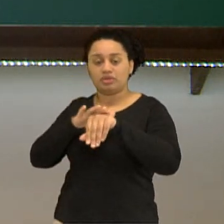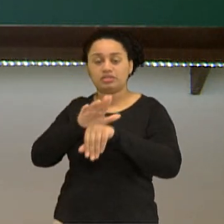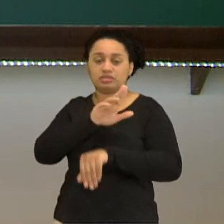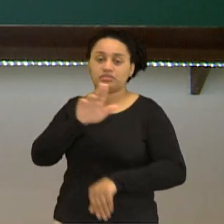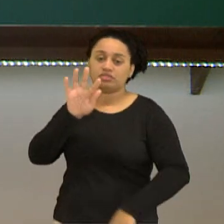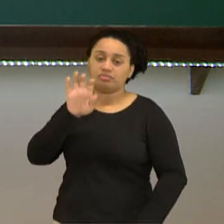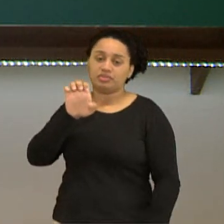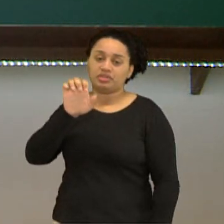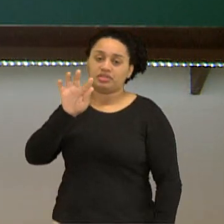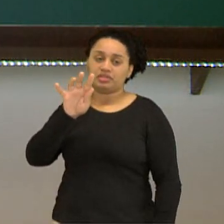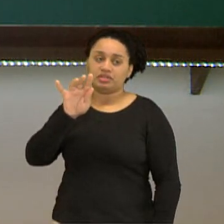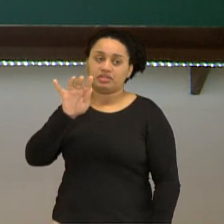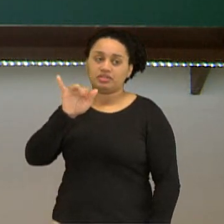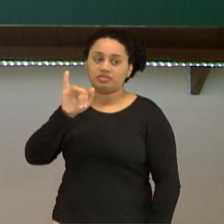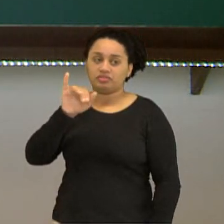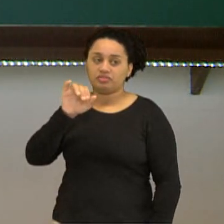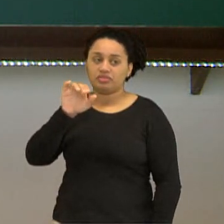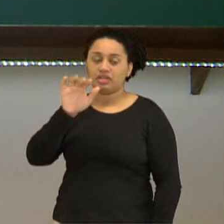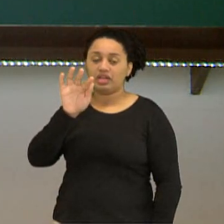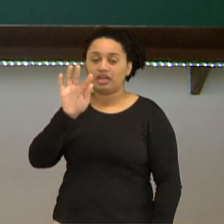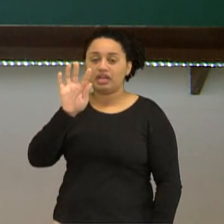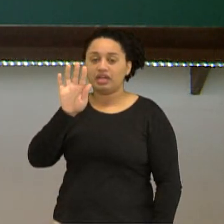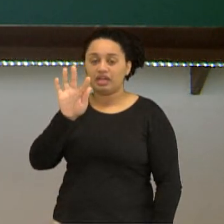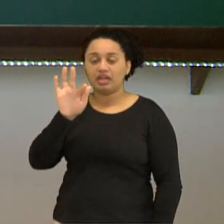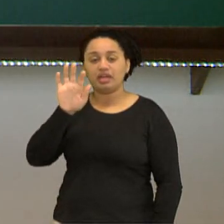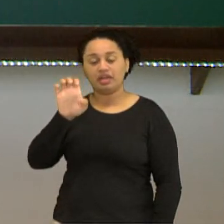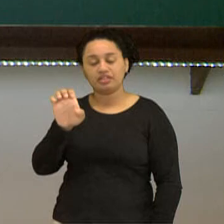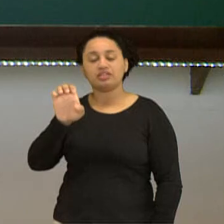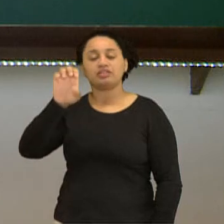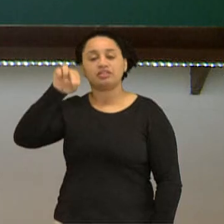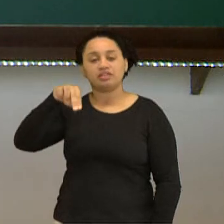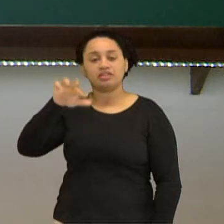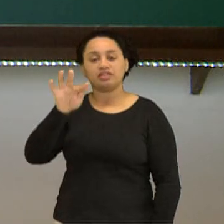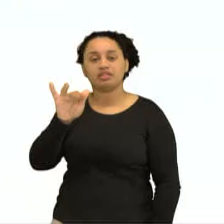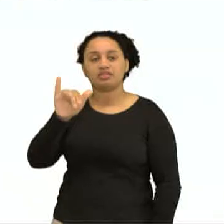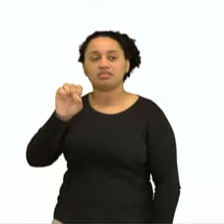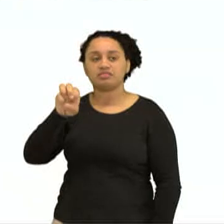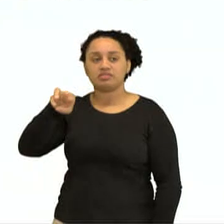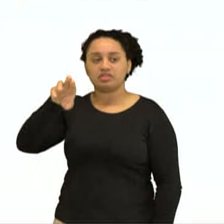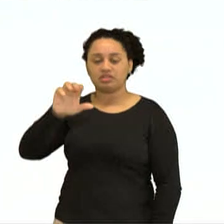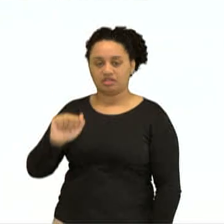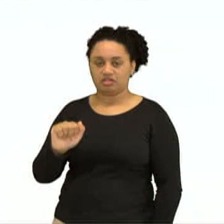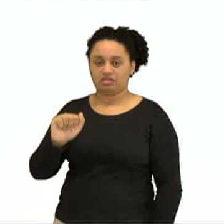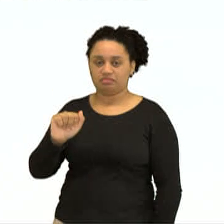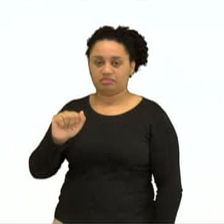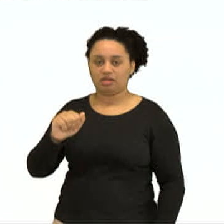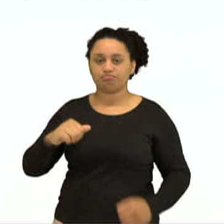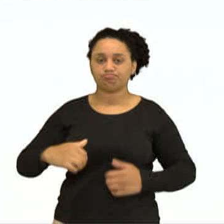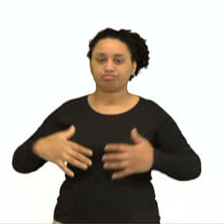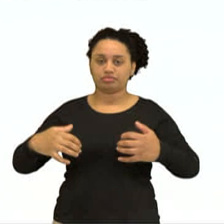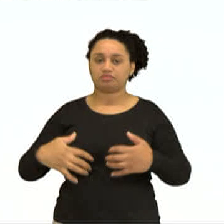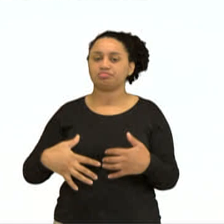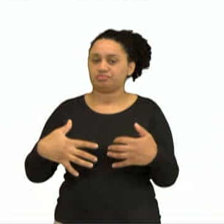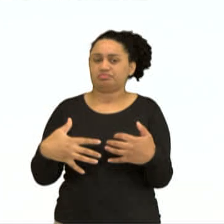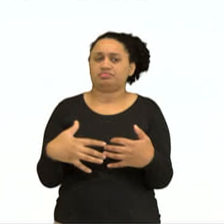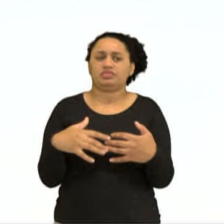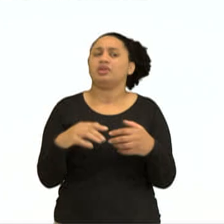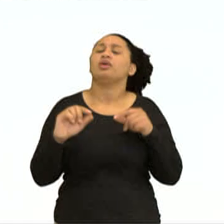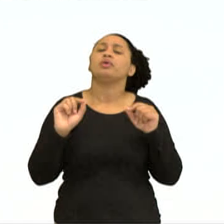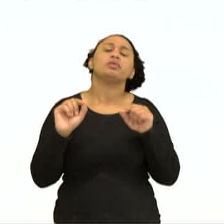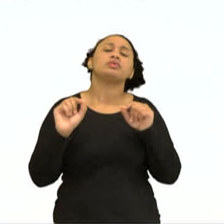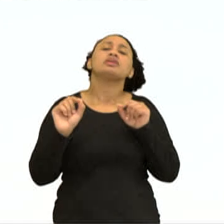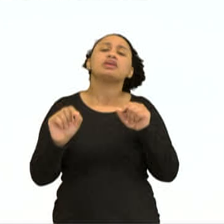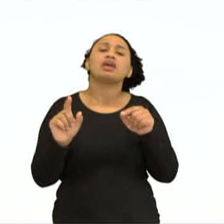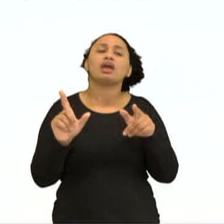estava intimamente relacionado ao tabagismo até pouco tempo. Mas o que é um enfisema pulmonar? O enfisema pulmonar é